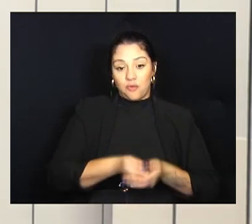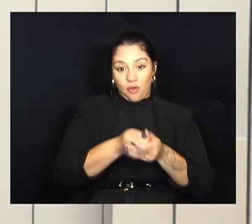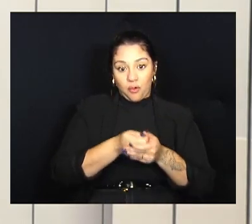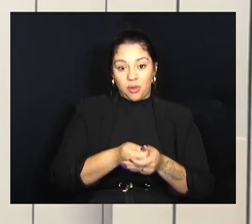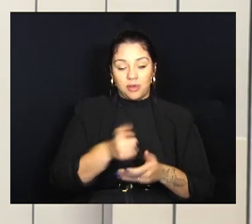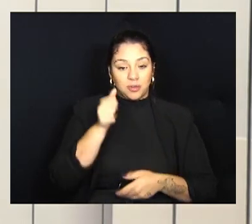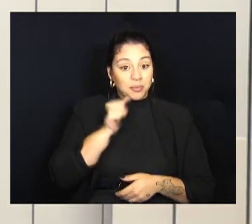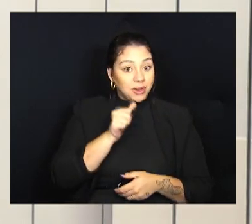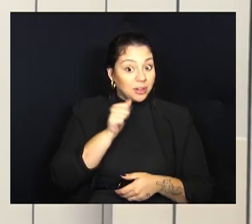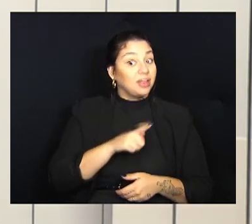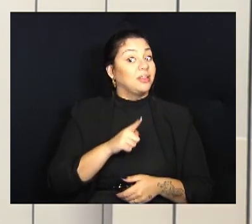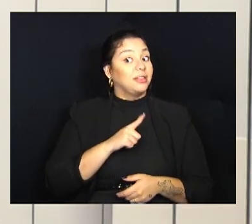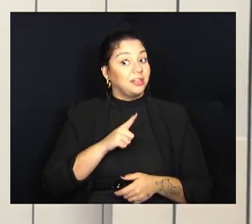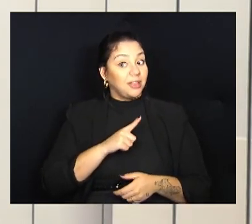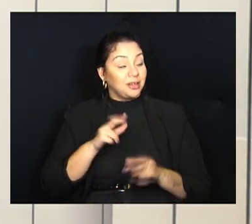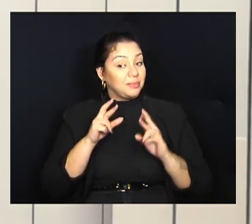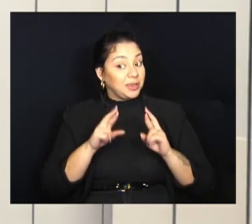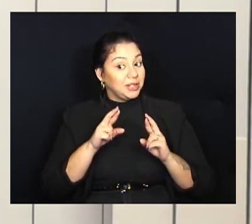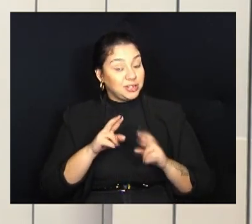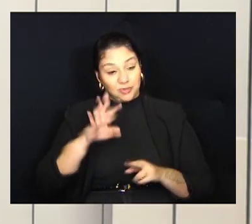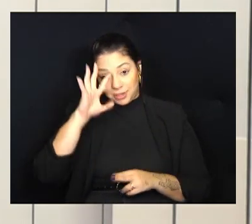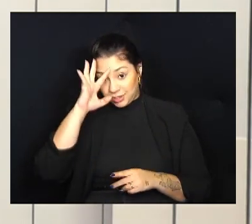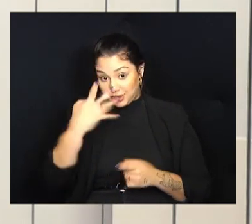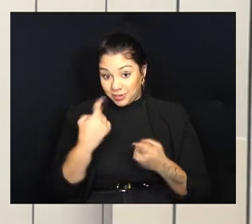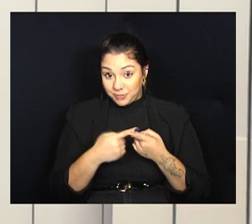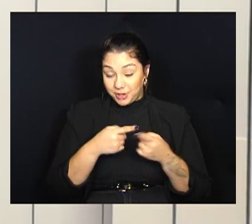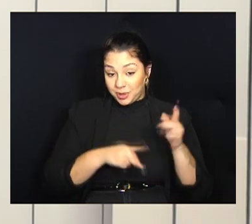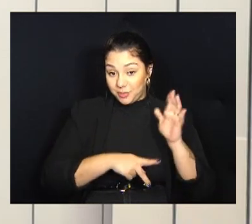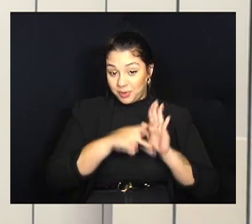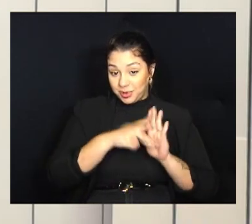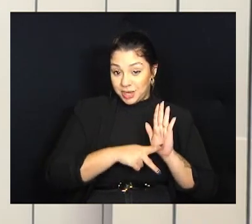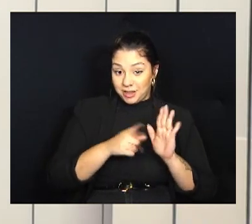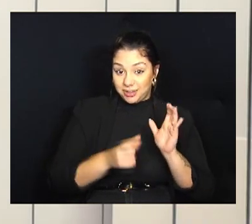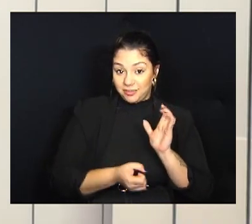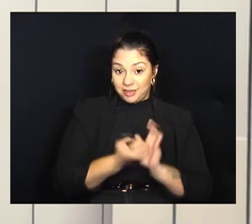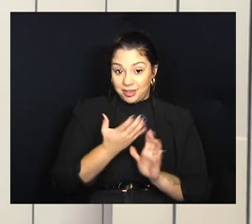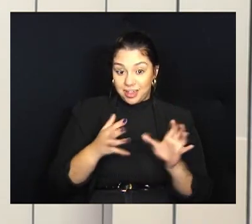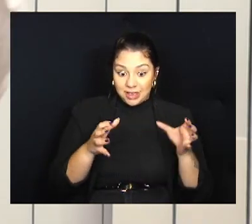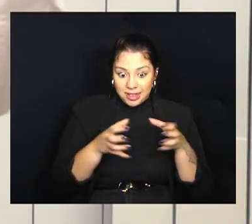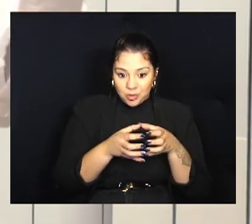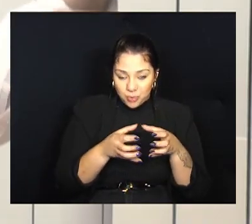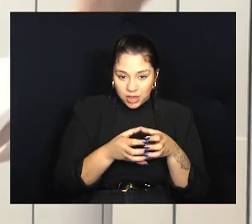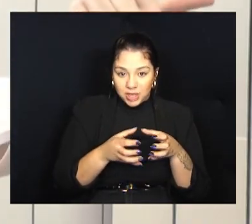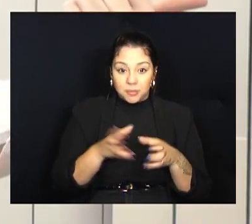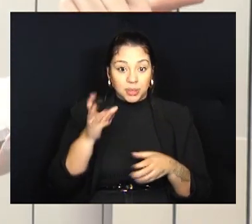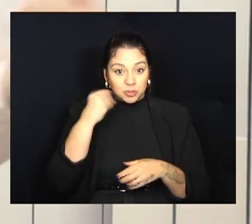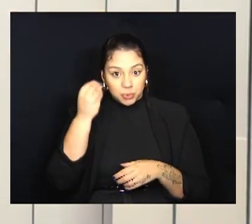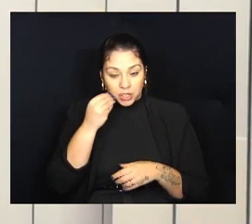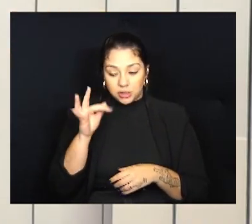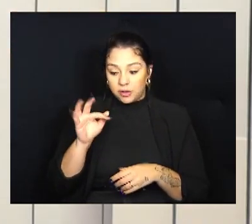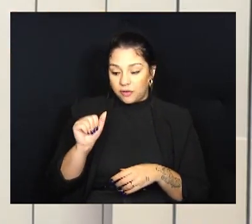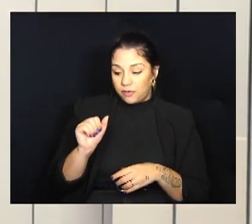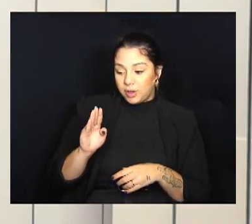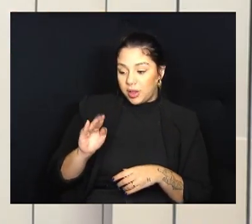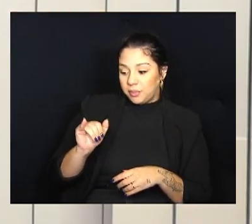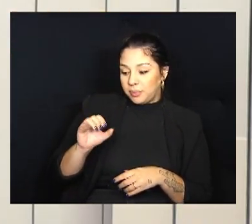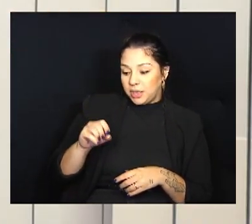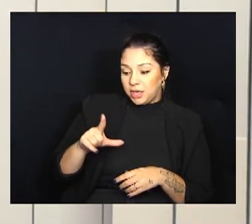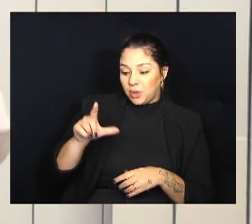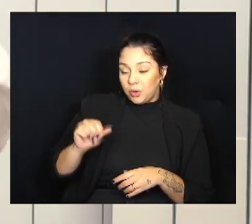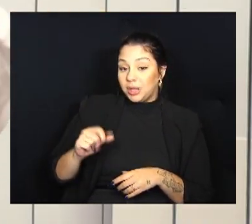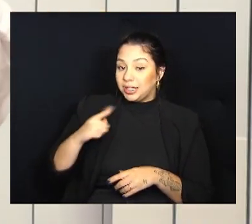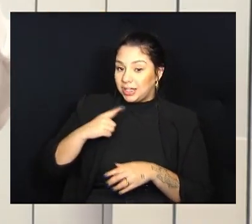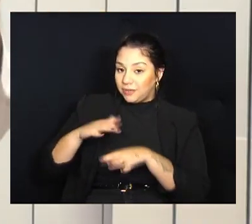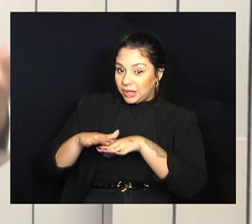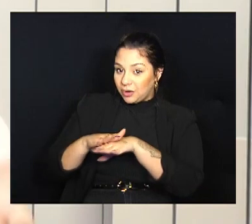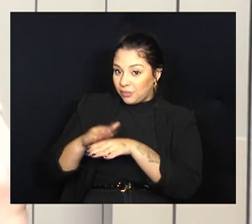expectativa por resultados, viu? Porque o projeto montou uma equipe com jogadoras experientes, como a Fabíola, que conversou com o nosso